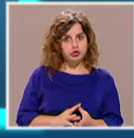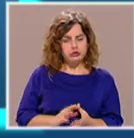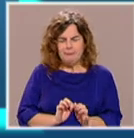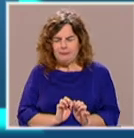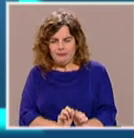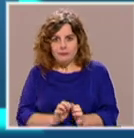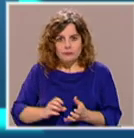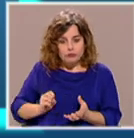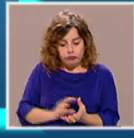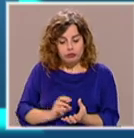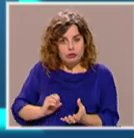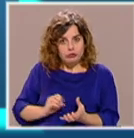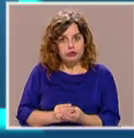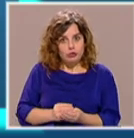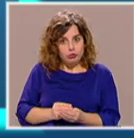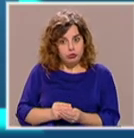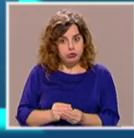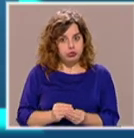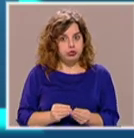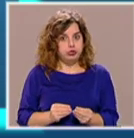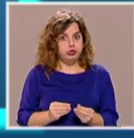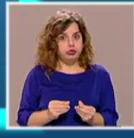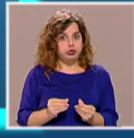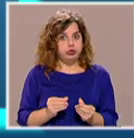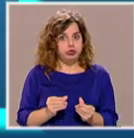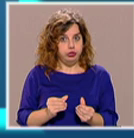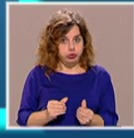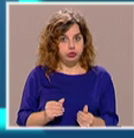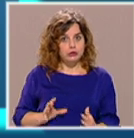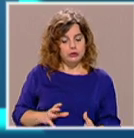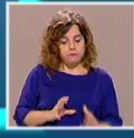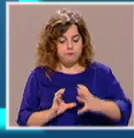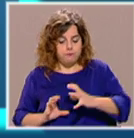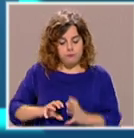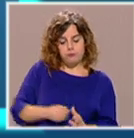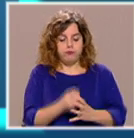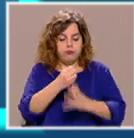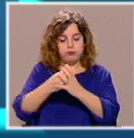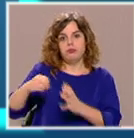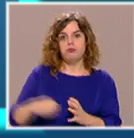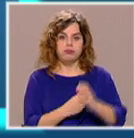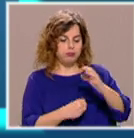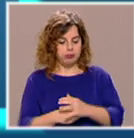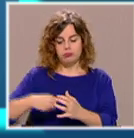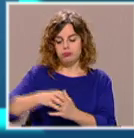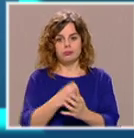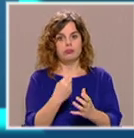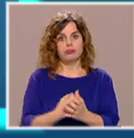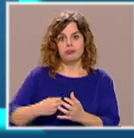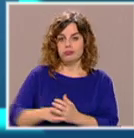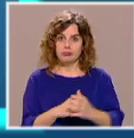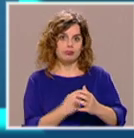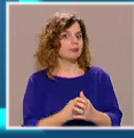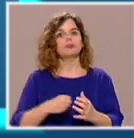atuar nas proteínas. O bolo alimentar é atirado para cima e para baixo, contra as paredes do estômago. Por fim,